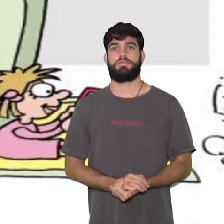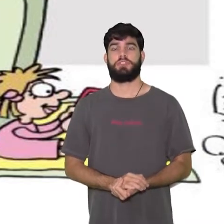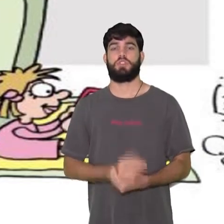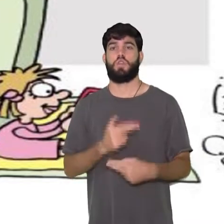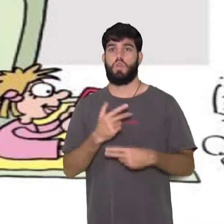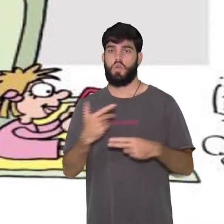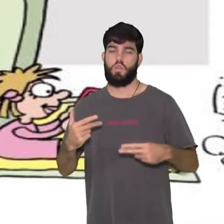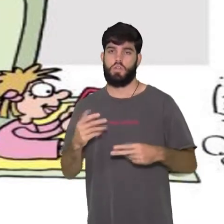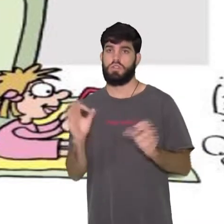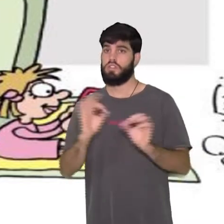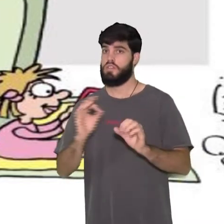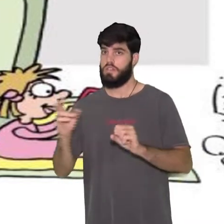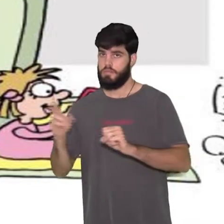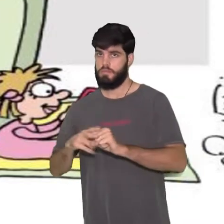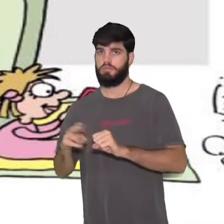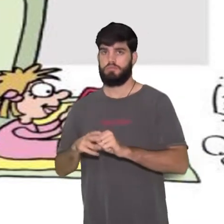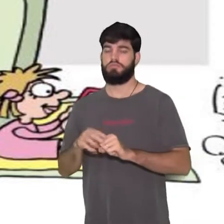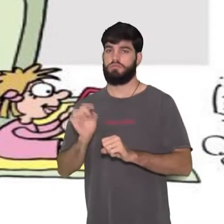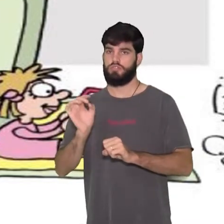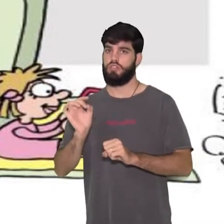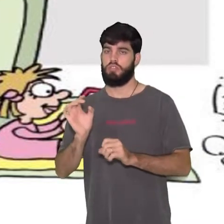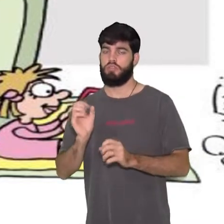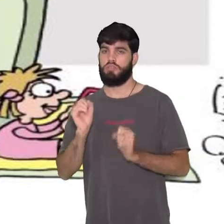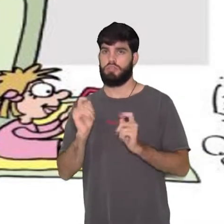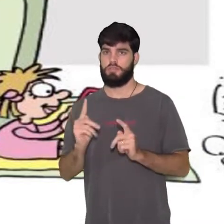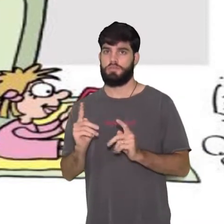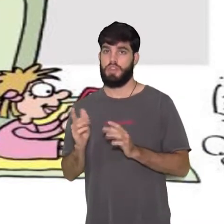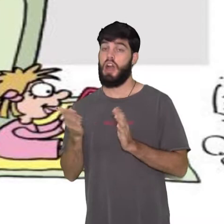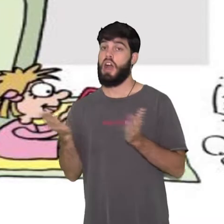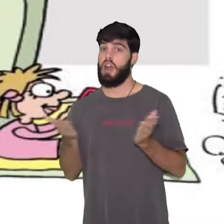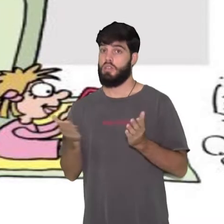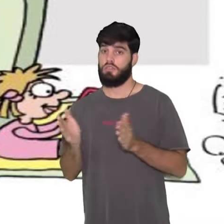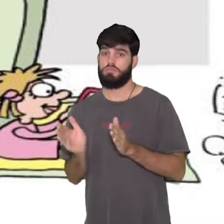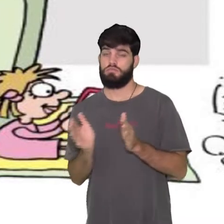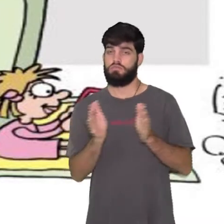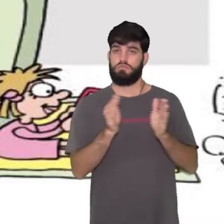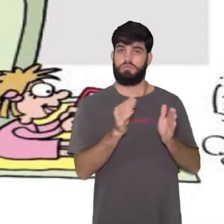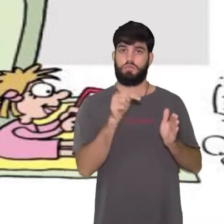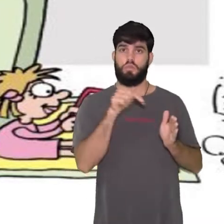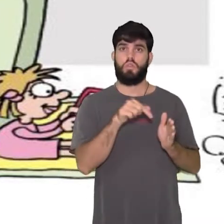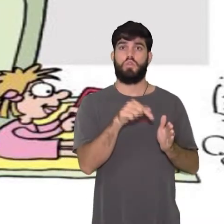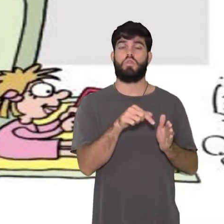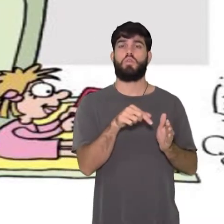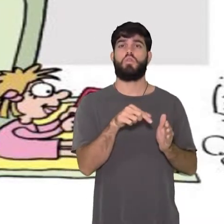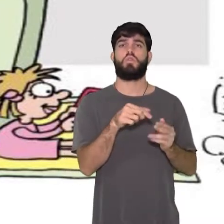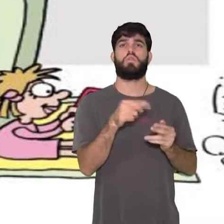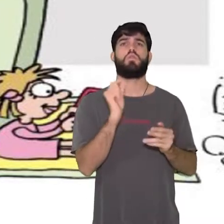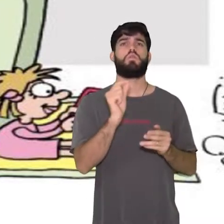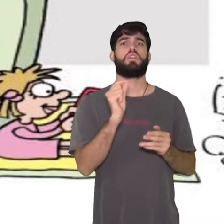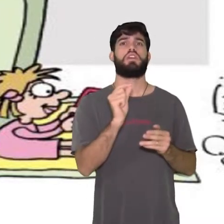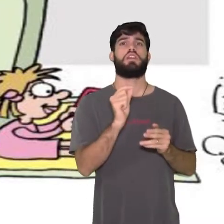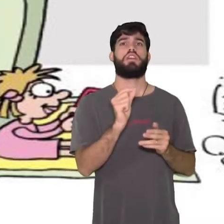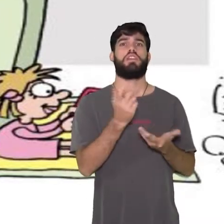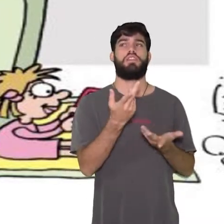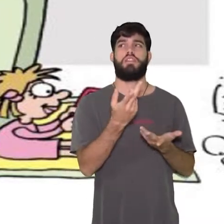verbais, são apenas estes. Vamos para os elementos verbais. Primeiro,